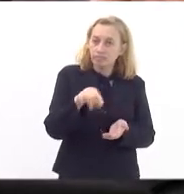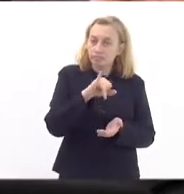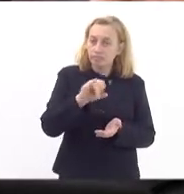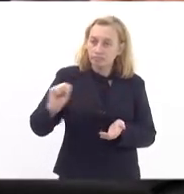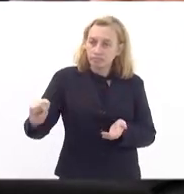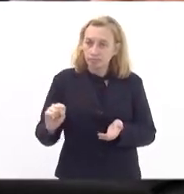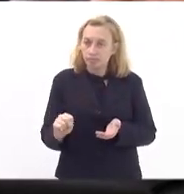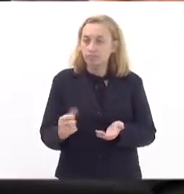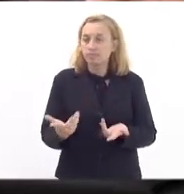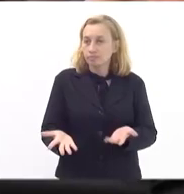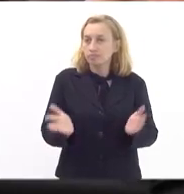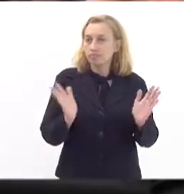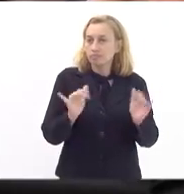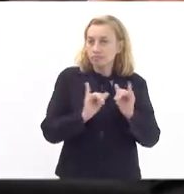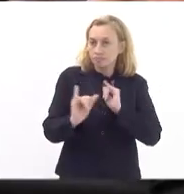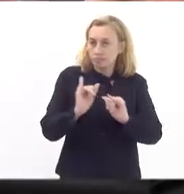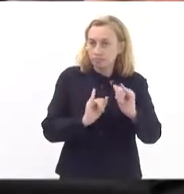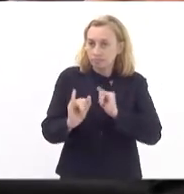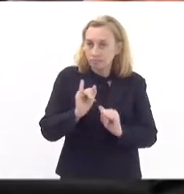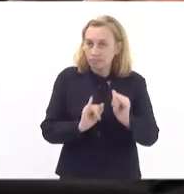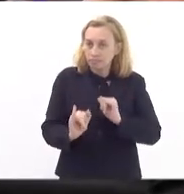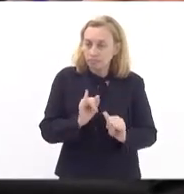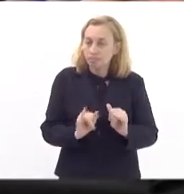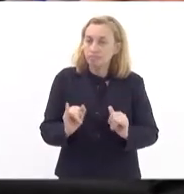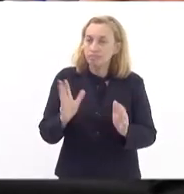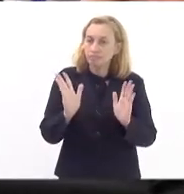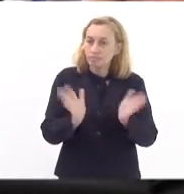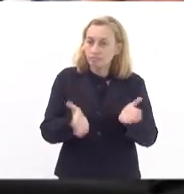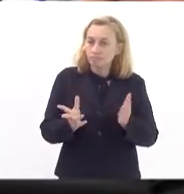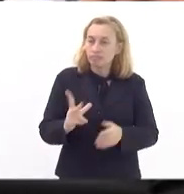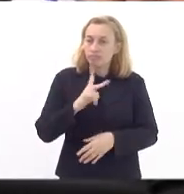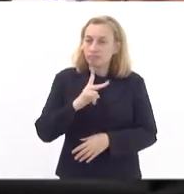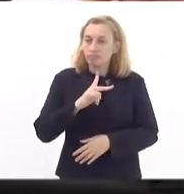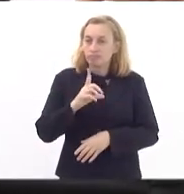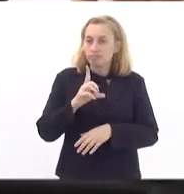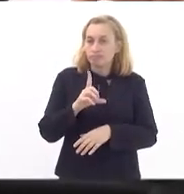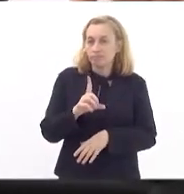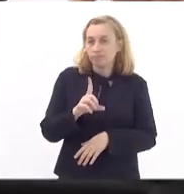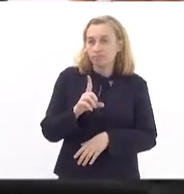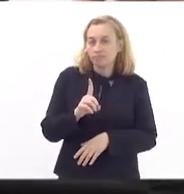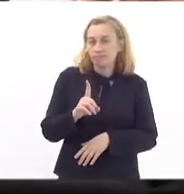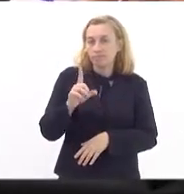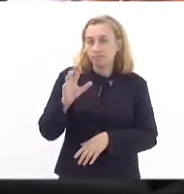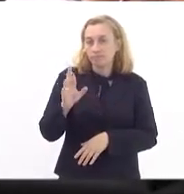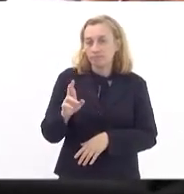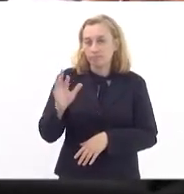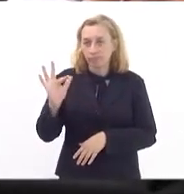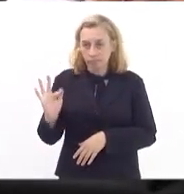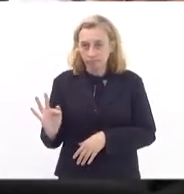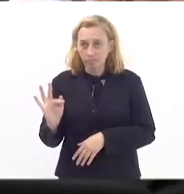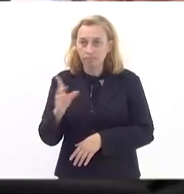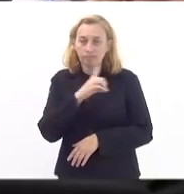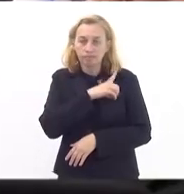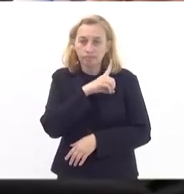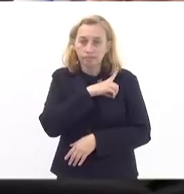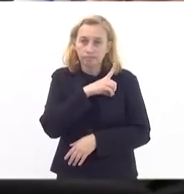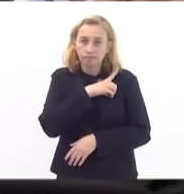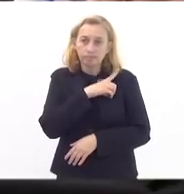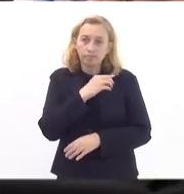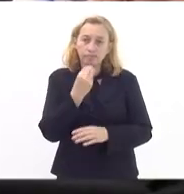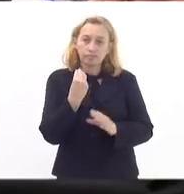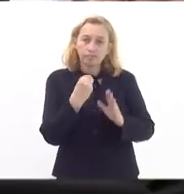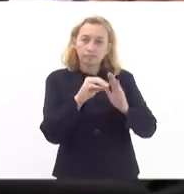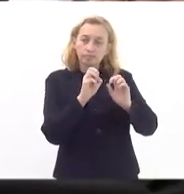né E hoje o próprio delegado da drf Ele já fala e ele colocou ali no seu na sua